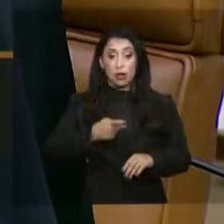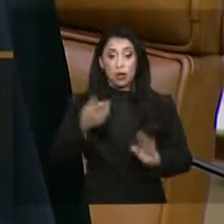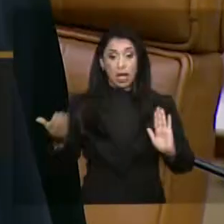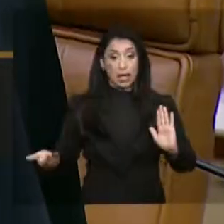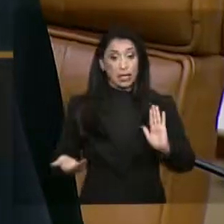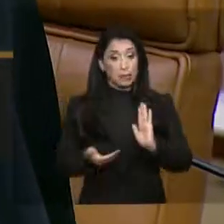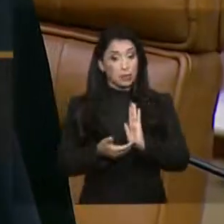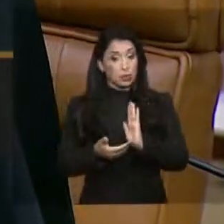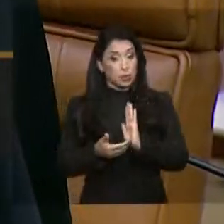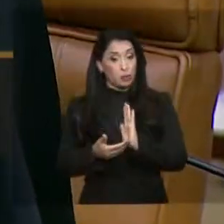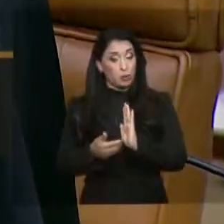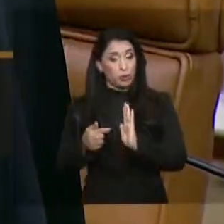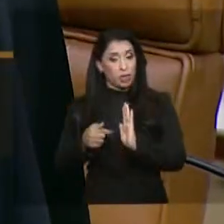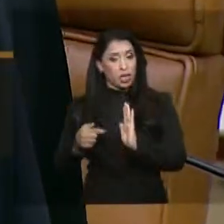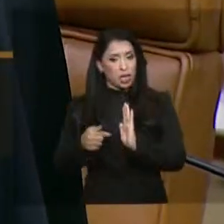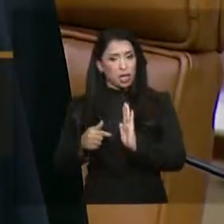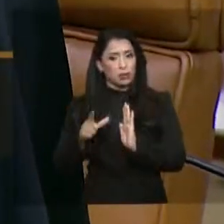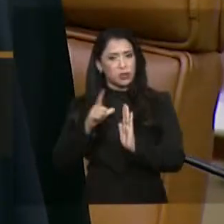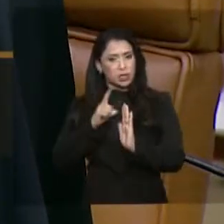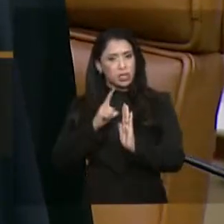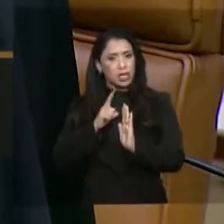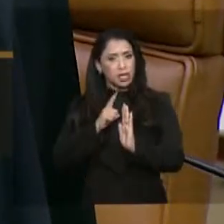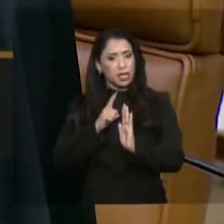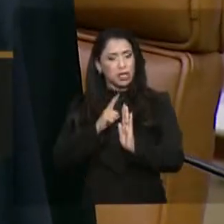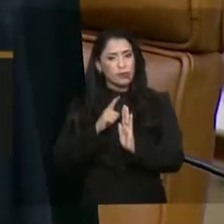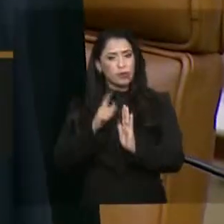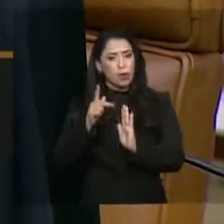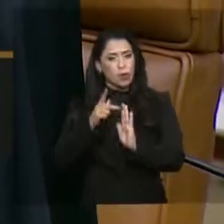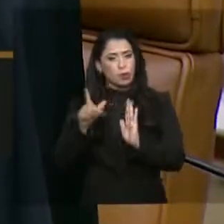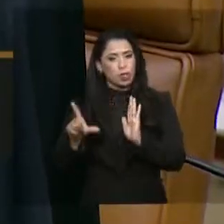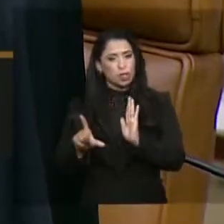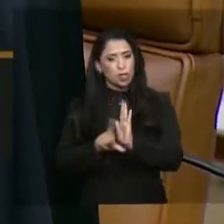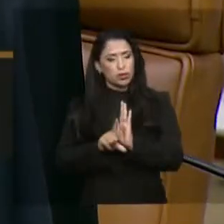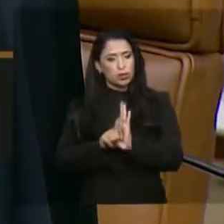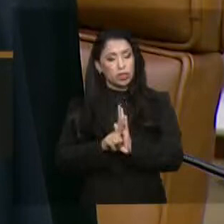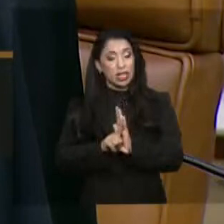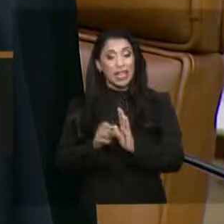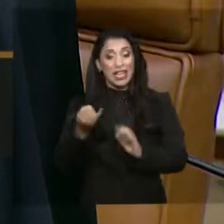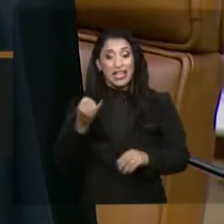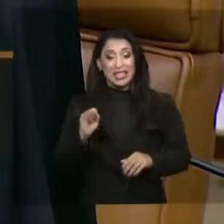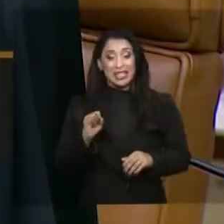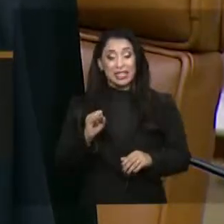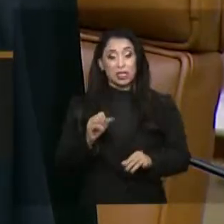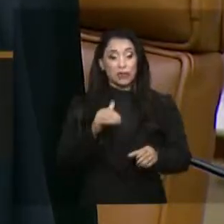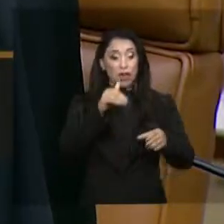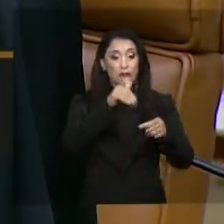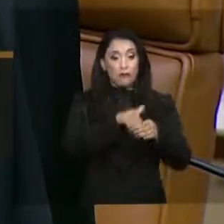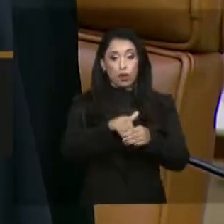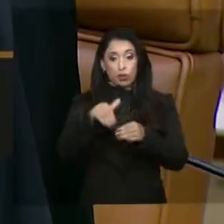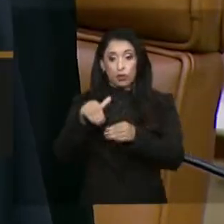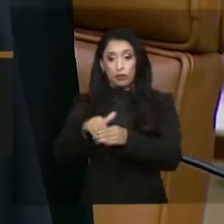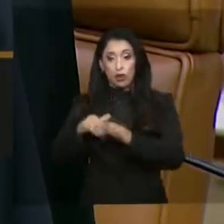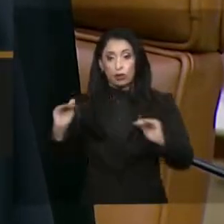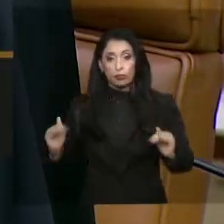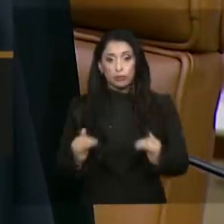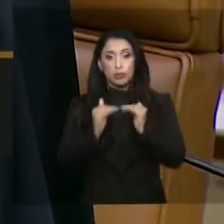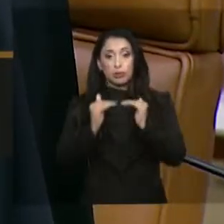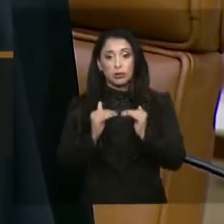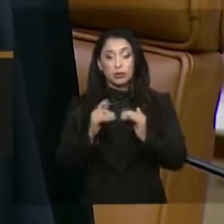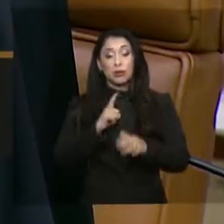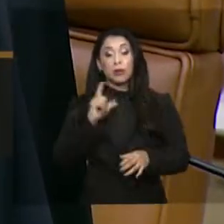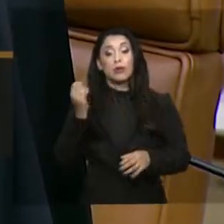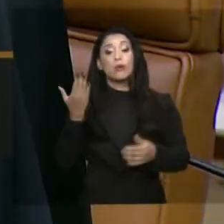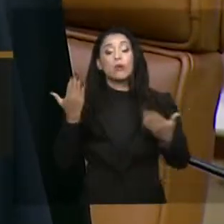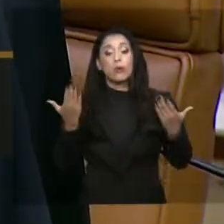Câmara dos Deputados recentemente aprovou um projeto de que o empate, no geral, em matéria criminal,